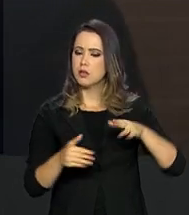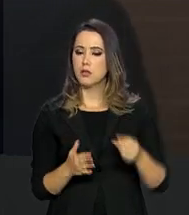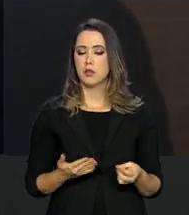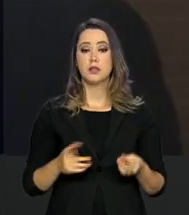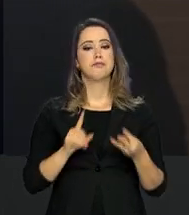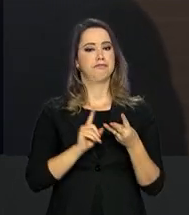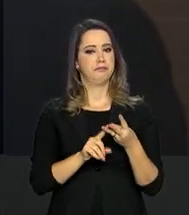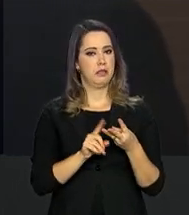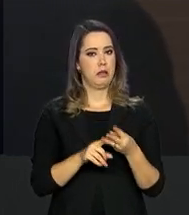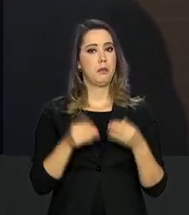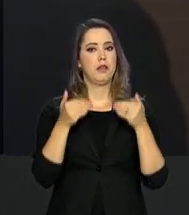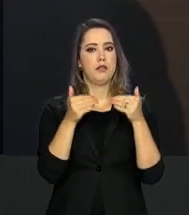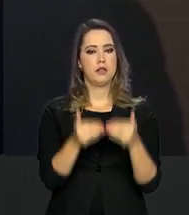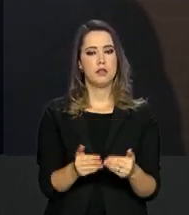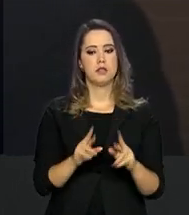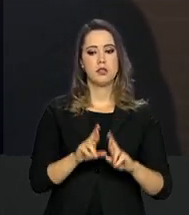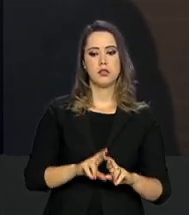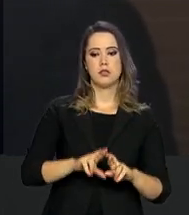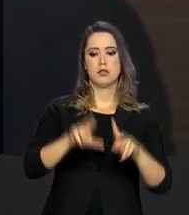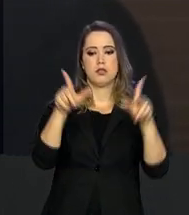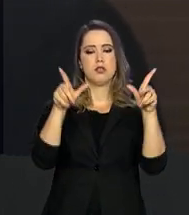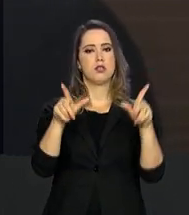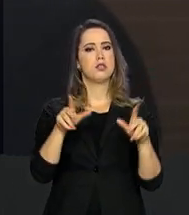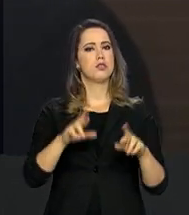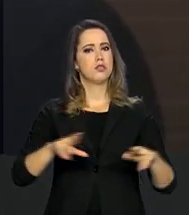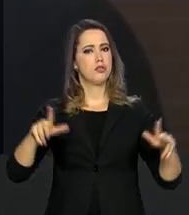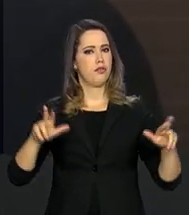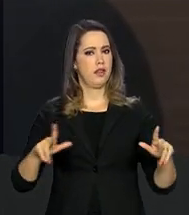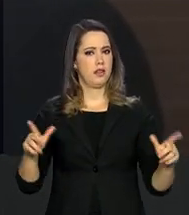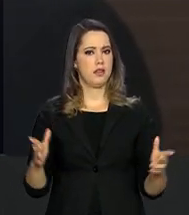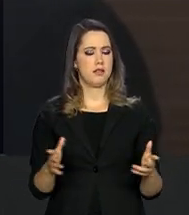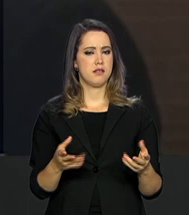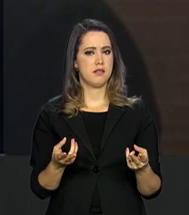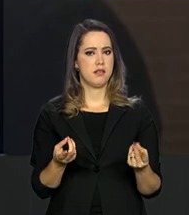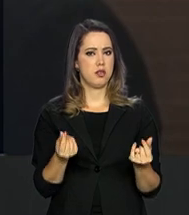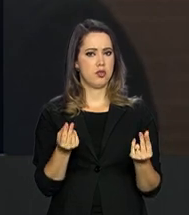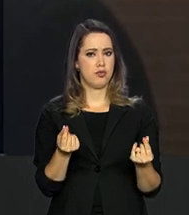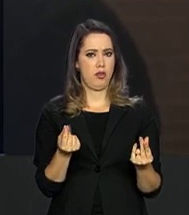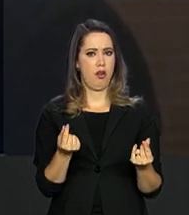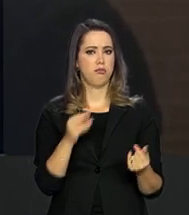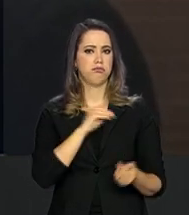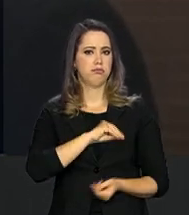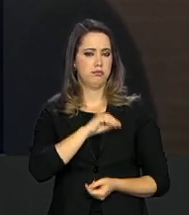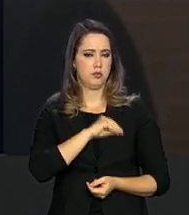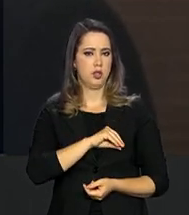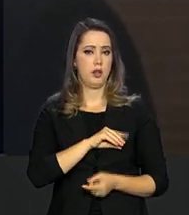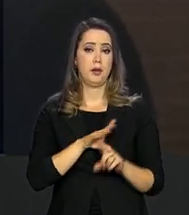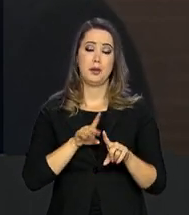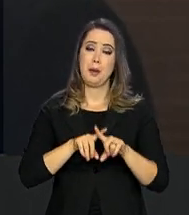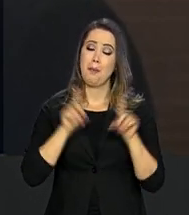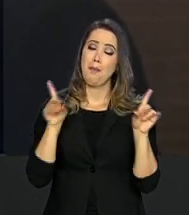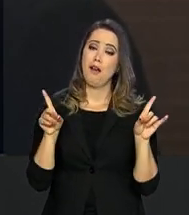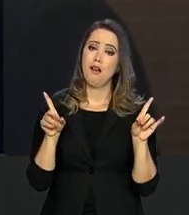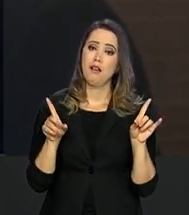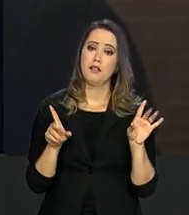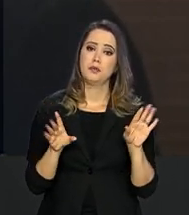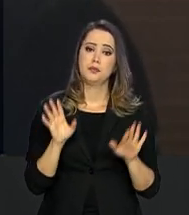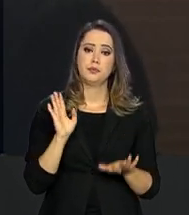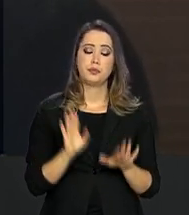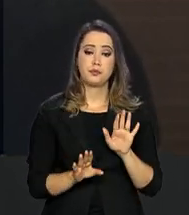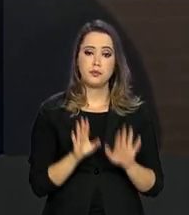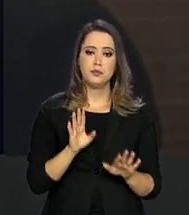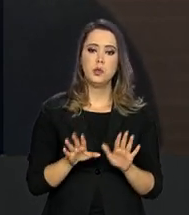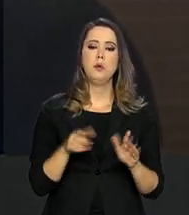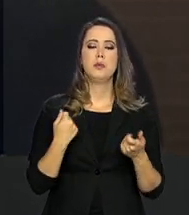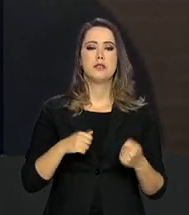desigualdades mas é naturalmente como sempre ocorre muitos ainda são os desafios de